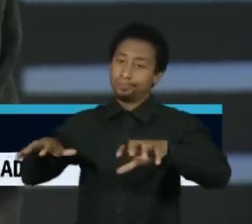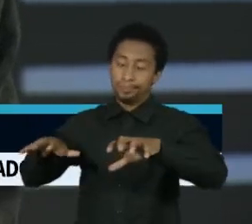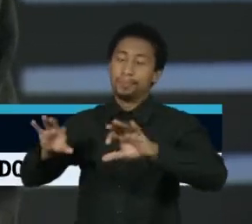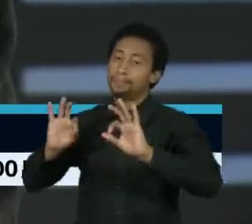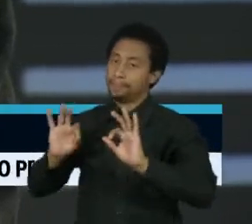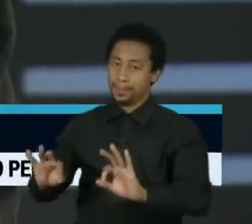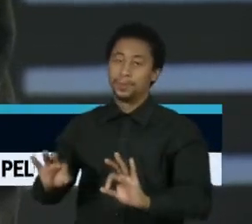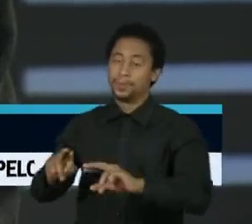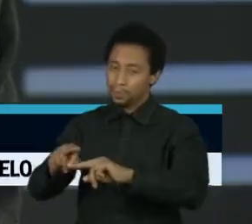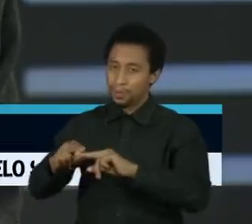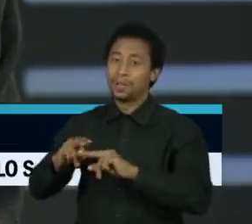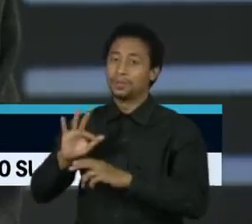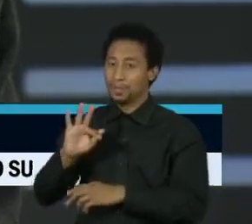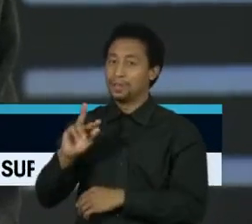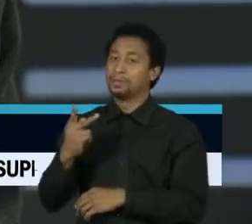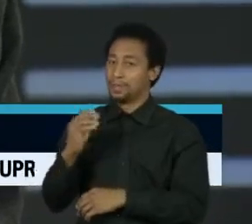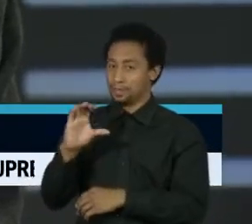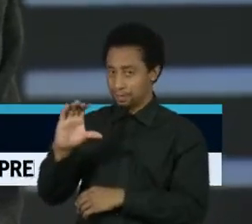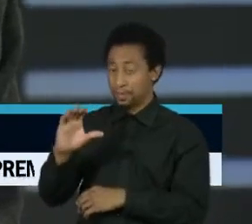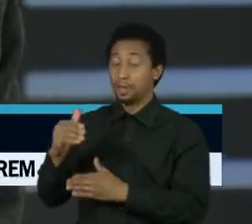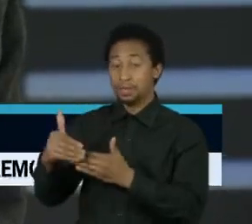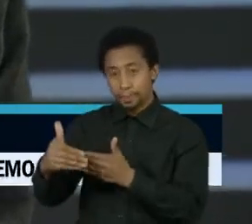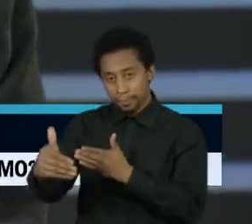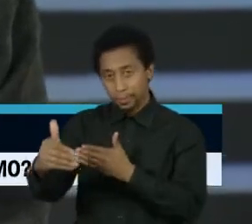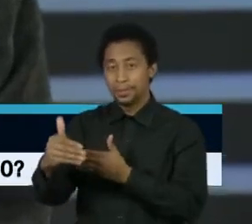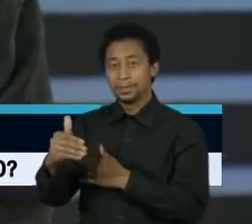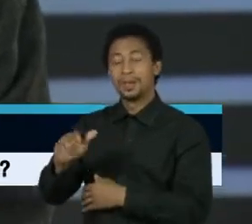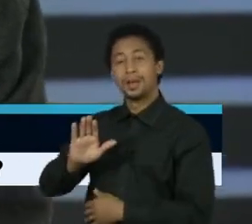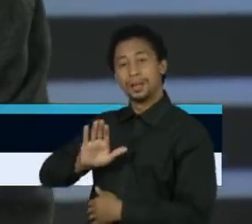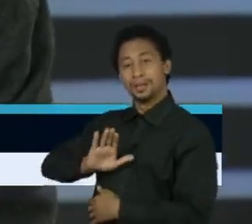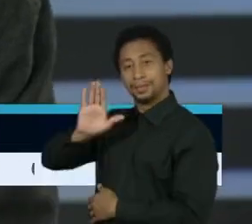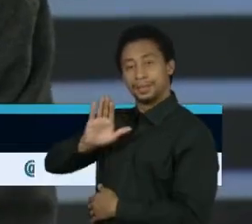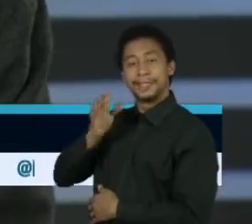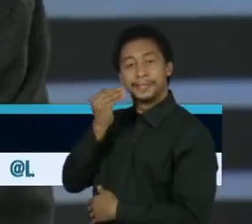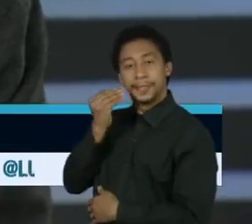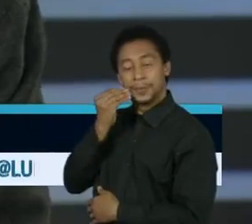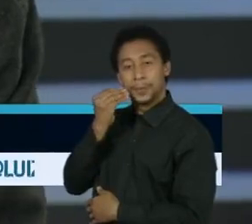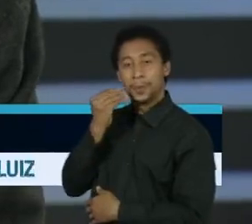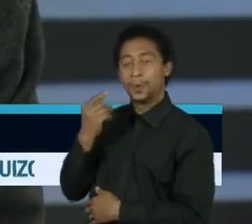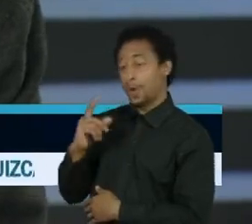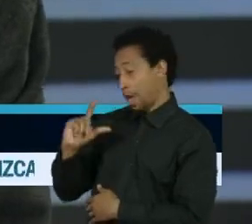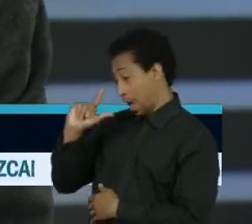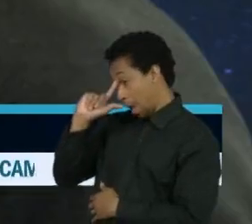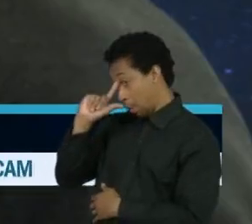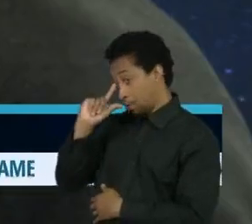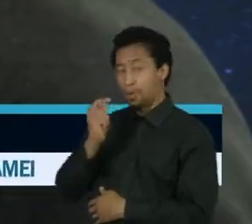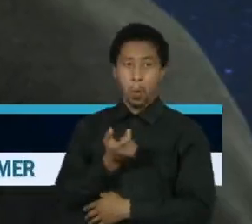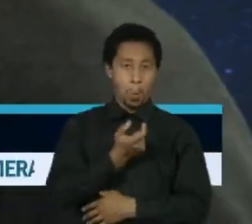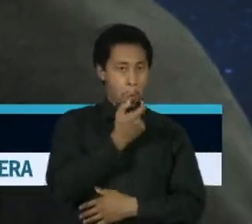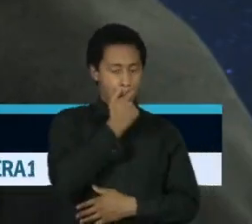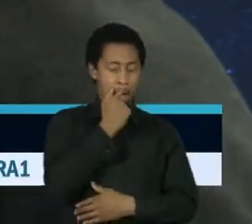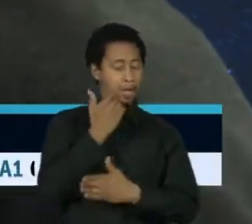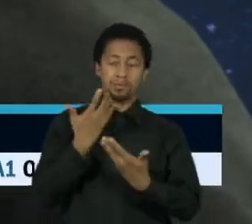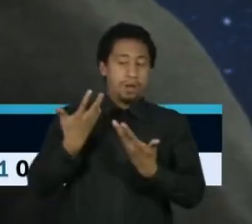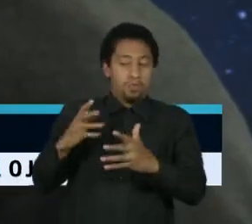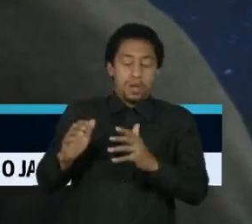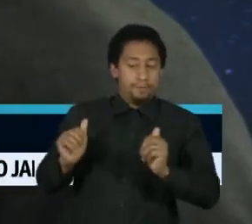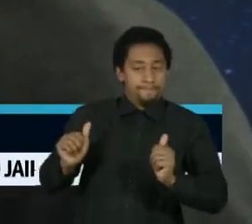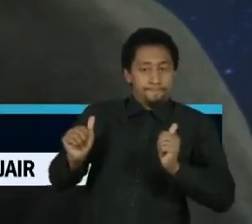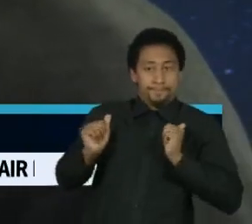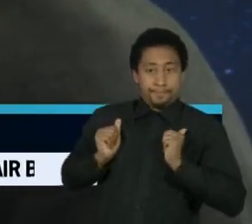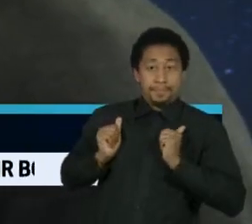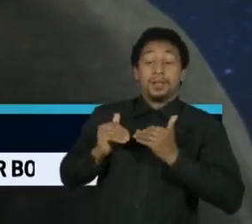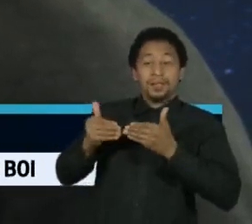por exemplo, na tentativa de eleição do Geraldo Alckmin, o Aécio tirou o pé fora. Quando o Aécio era candidato,